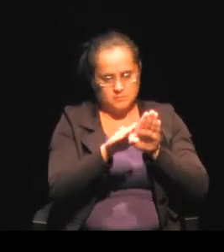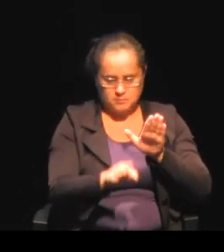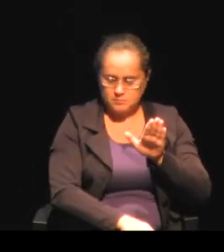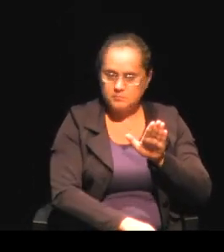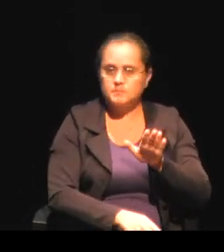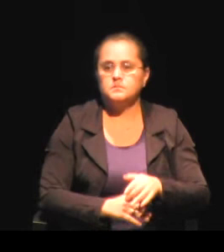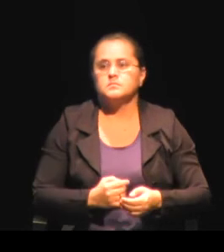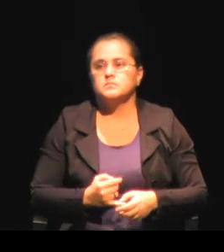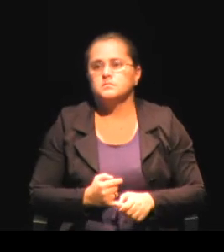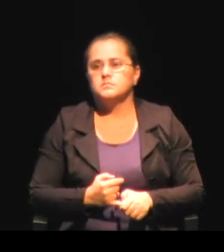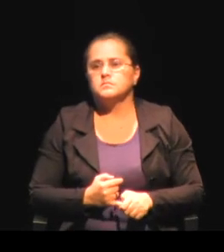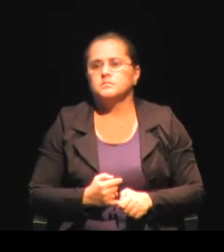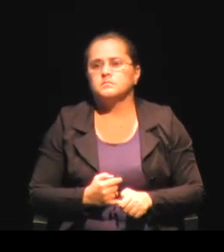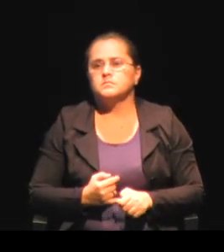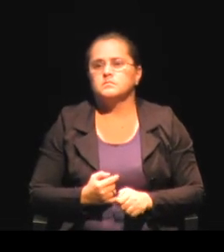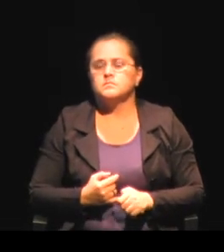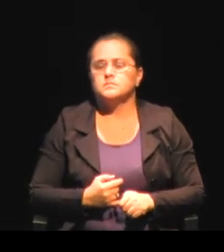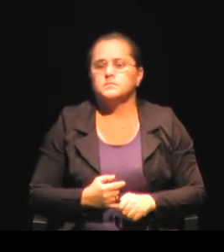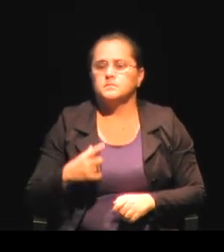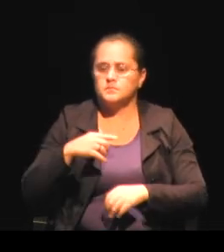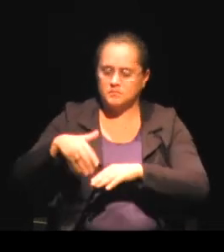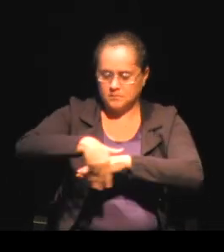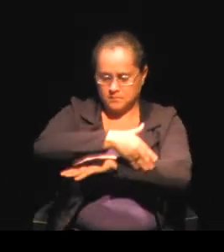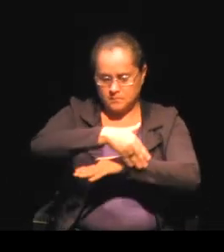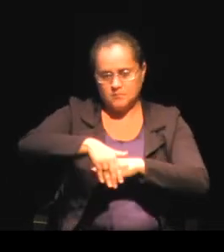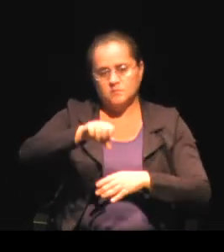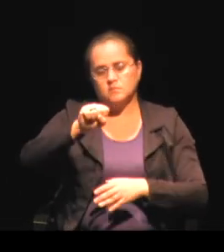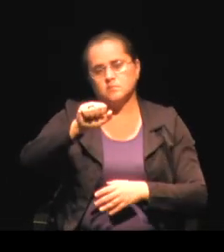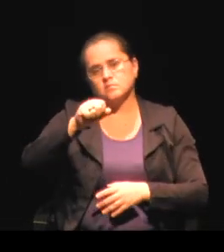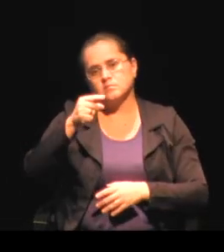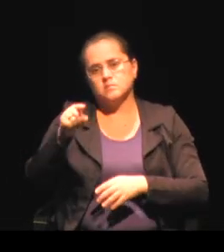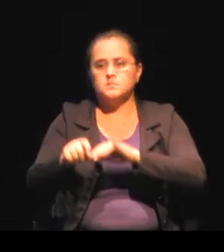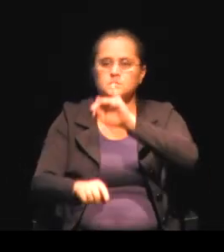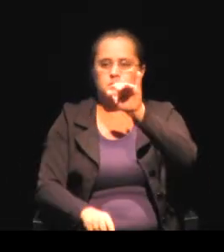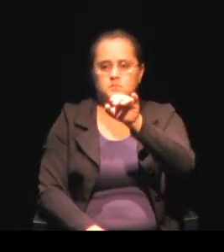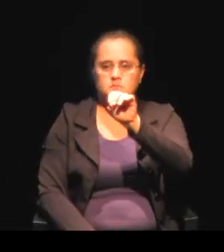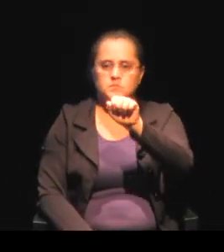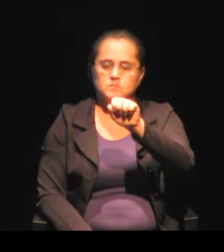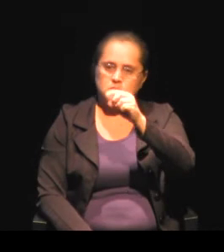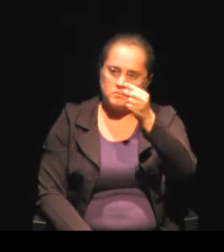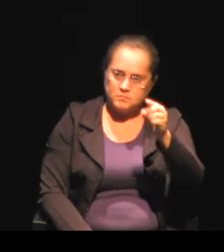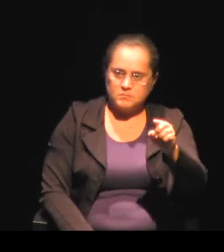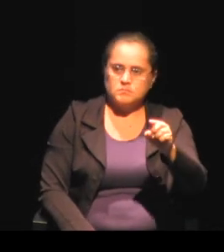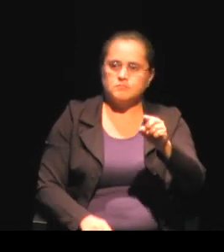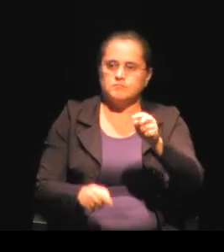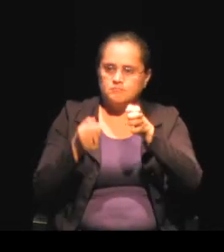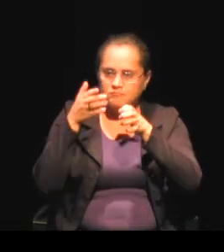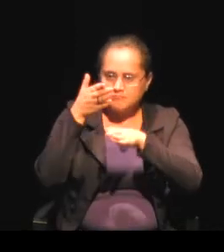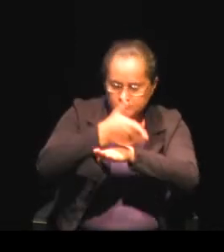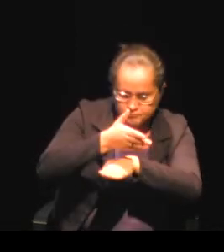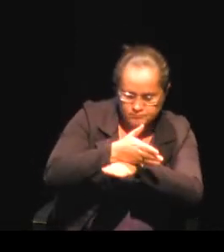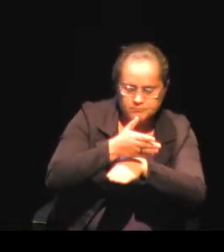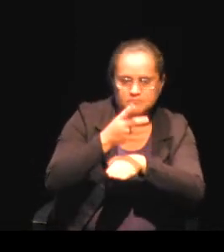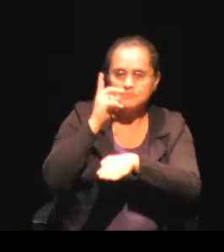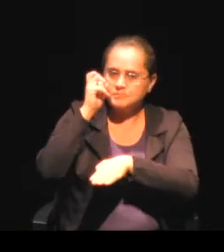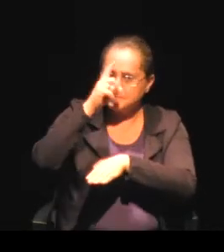embaixo. É uma encosta meio suave que acontece até a Conselheiro Crispiniano. E aqui é a Avenida São João. Então, a gente recompõe os acessos em nível